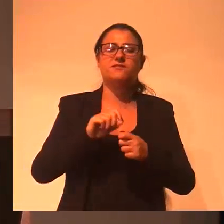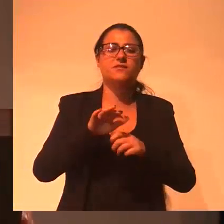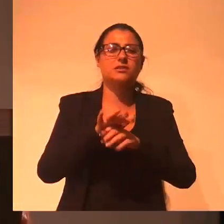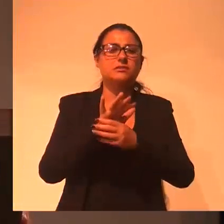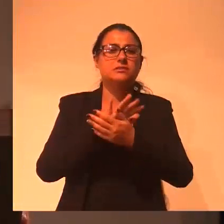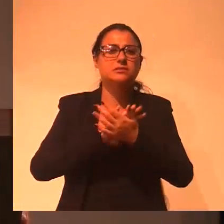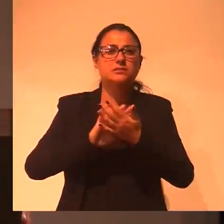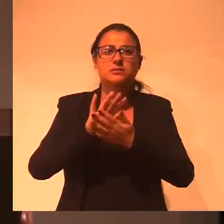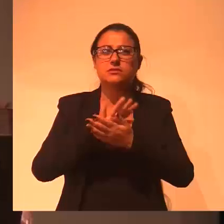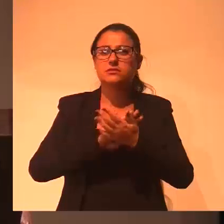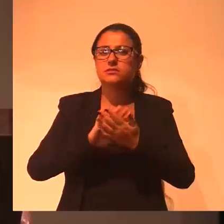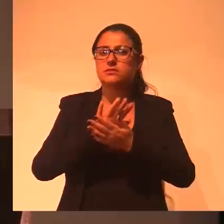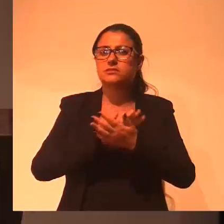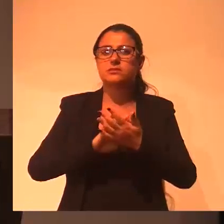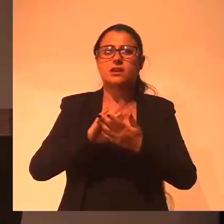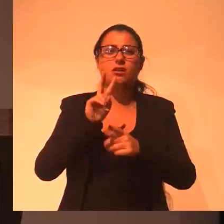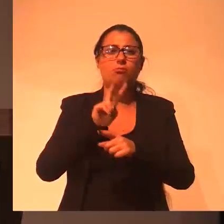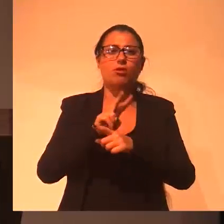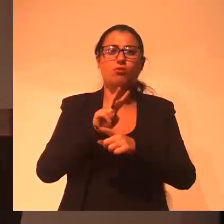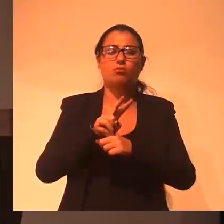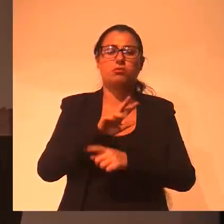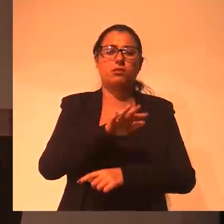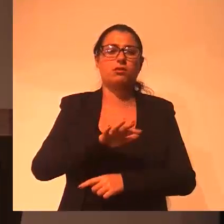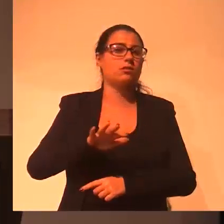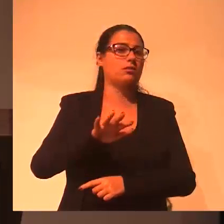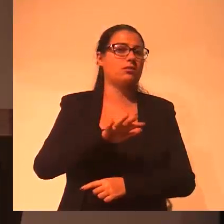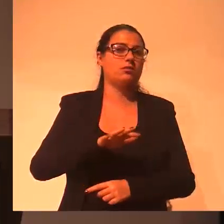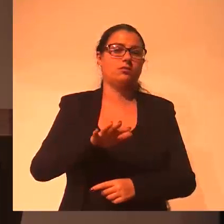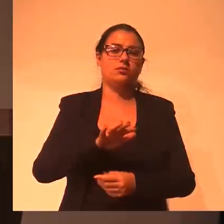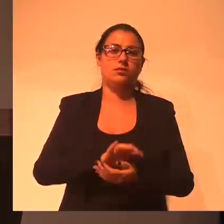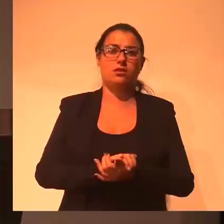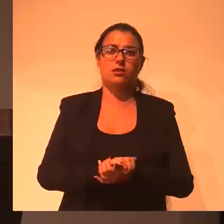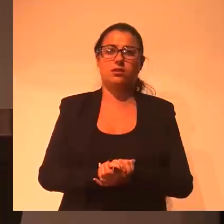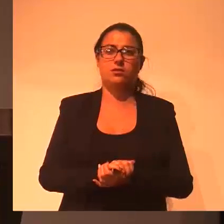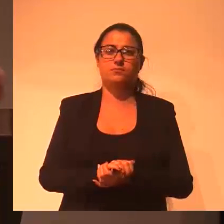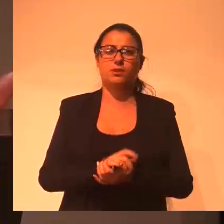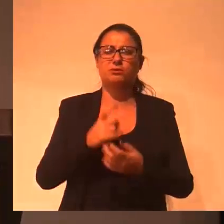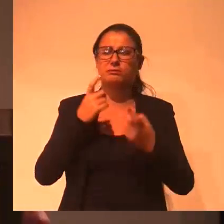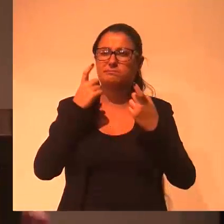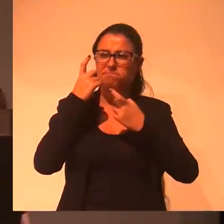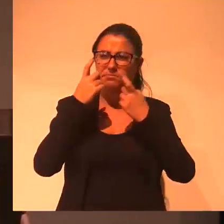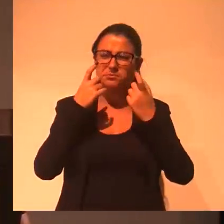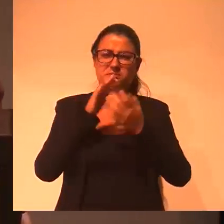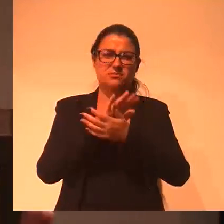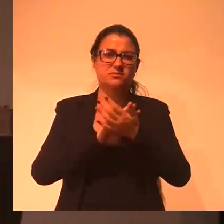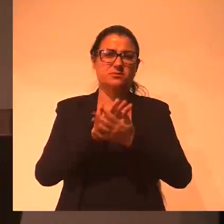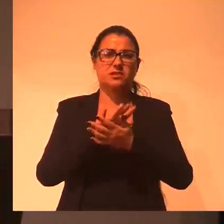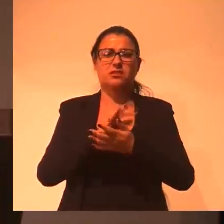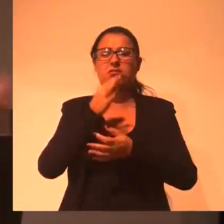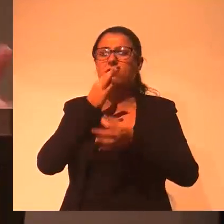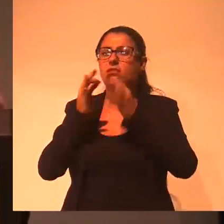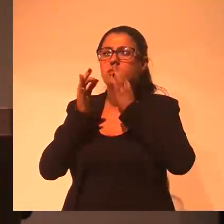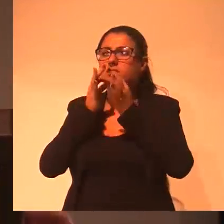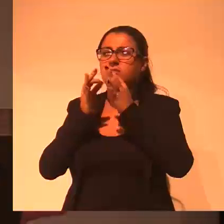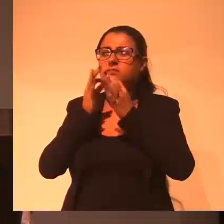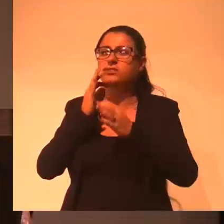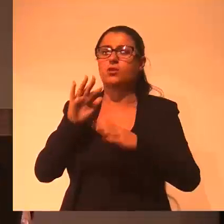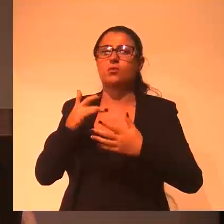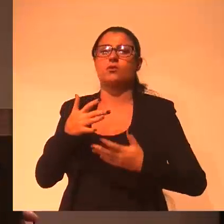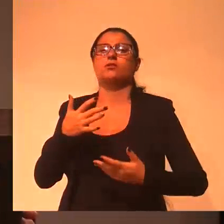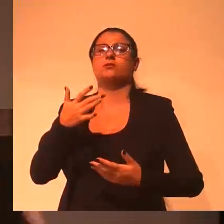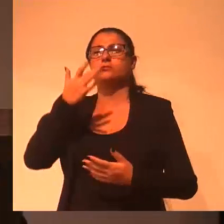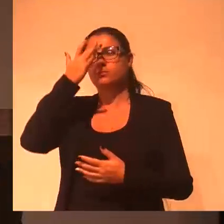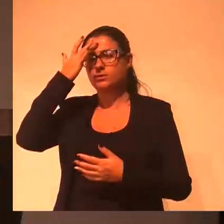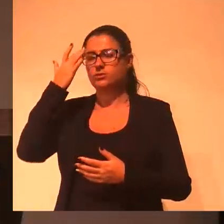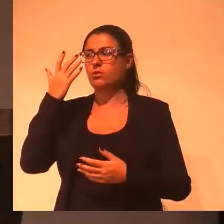isso. Não tenho preocupação nenhuma das críticas quando algumas pessoas buscam a crítica pela crítica,